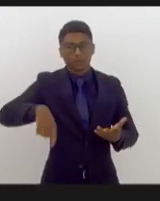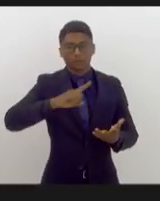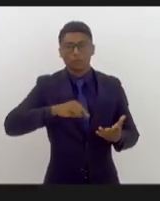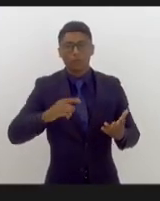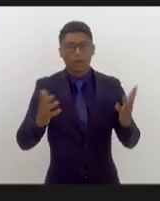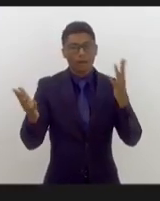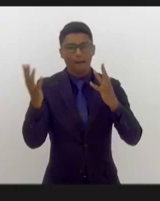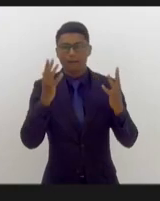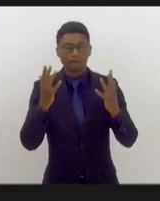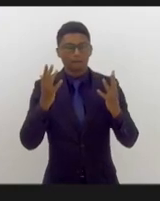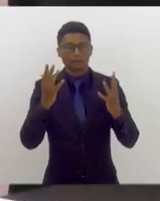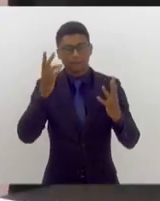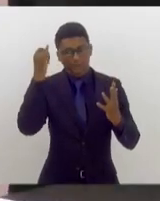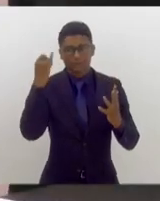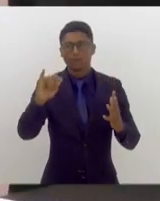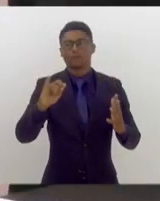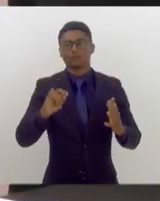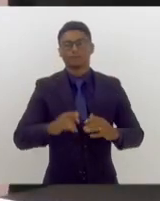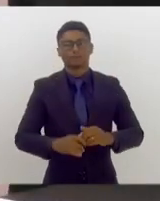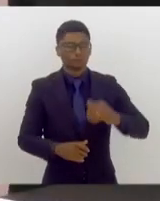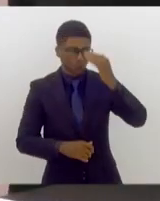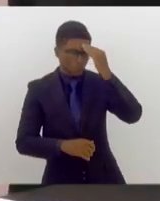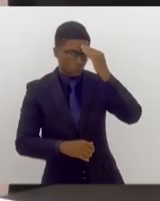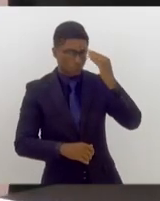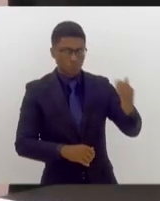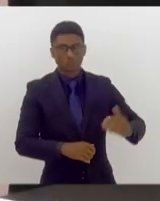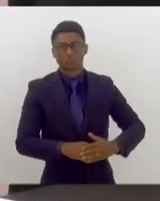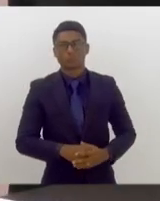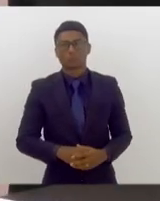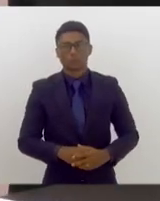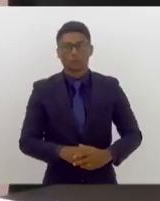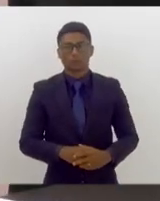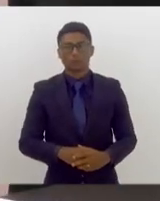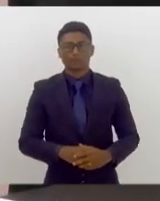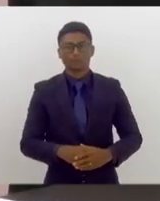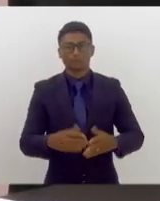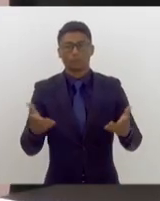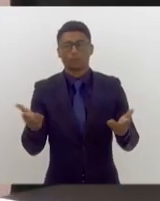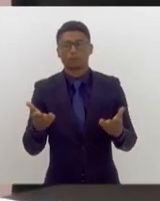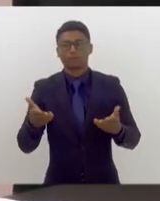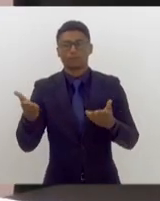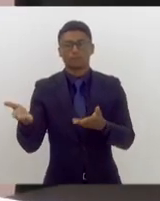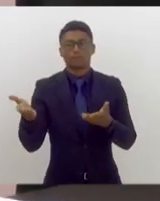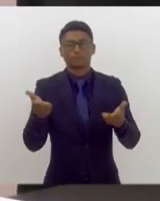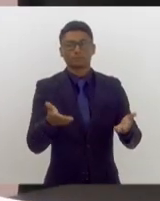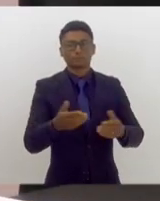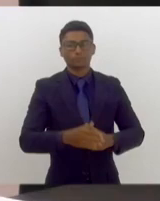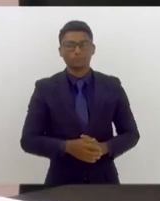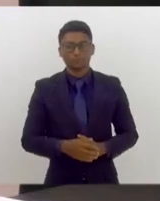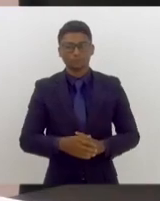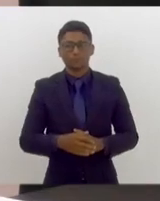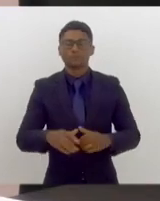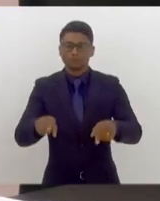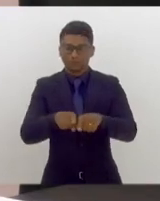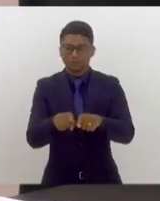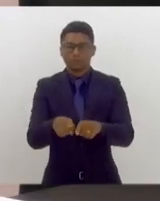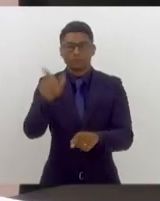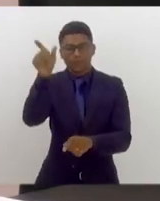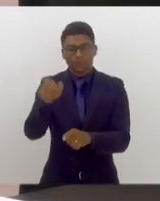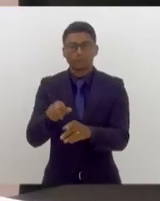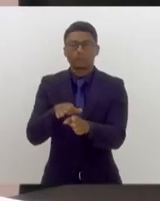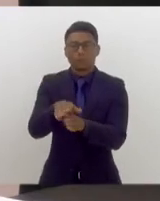escuro. Muito obrigado. Obrigado, professor Marcelo Mocarzel. Já vamos fazer uso da palavra agora, também conselheira estadual de